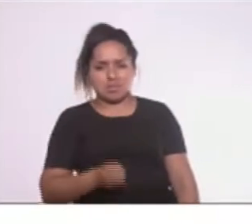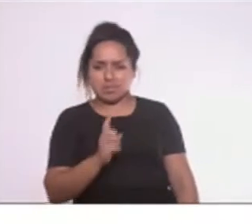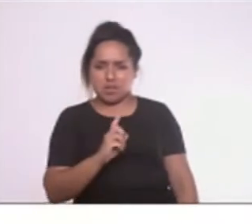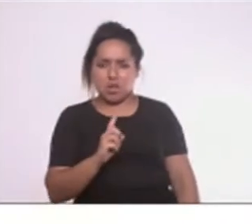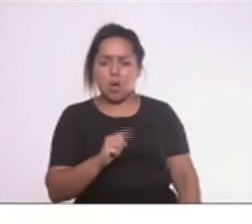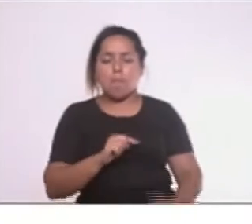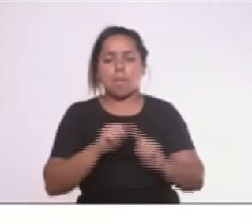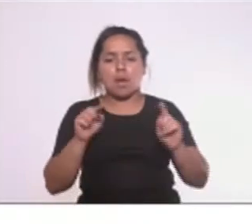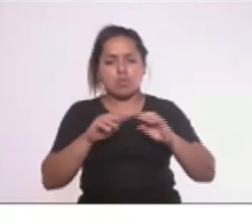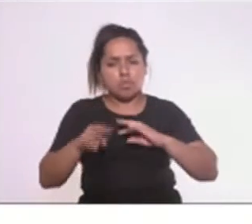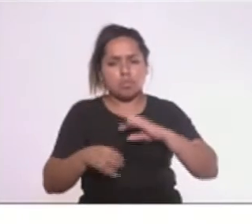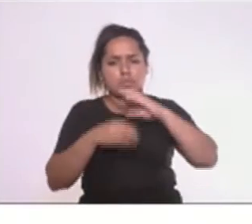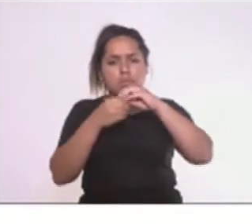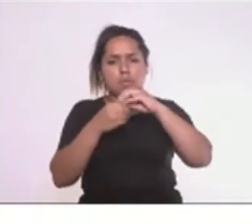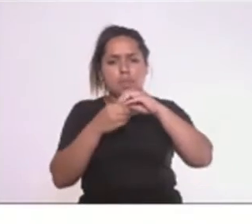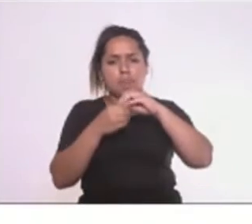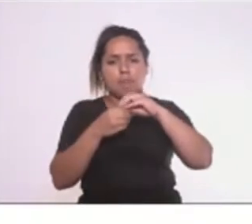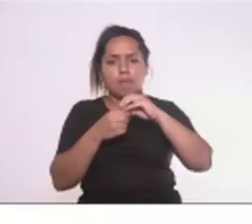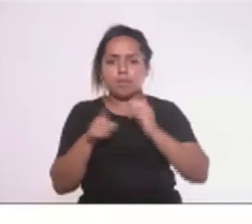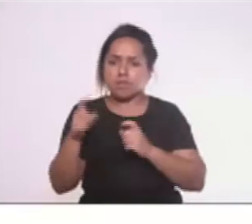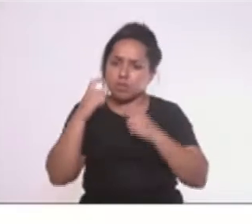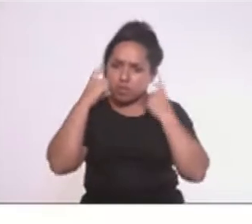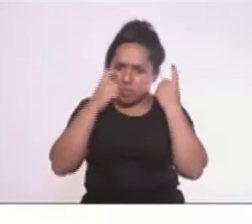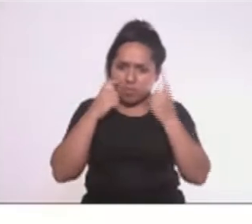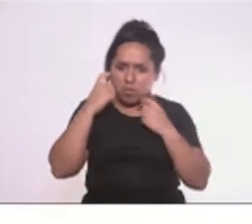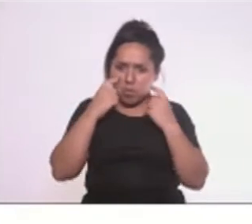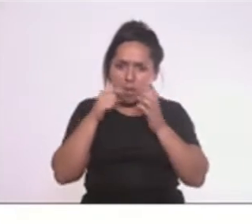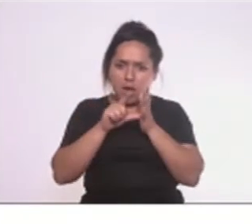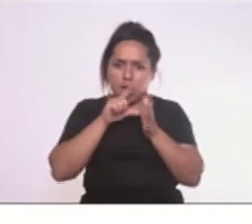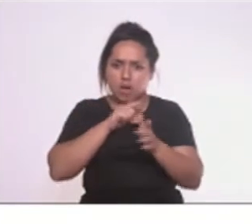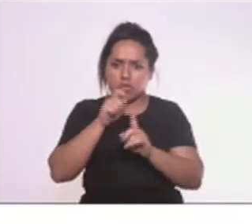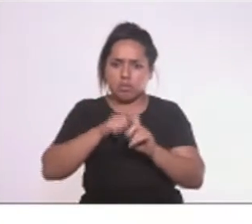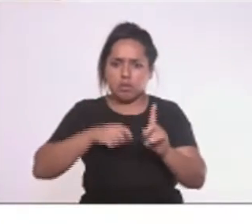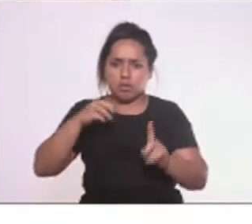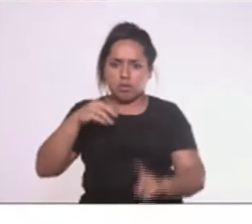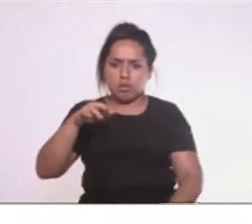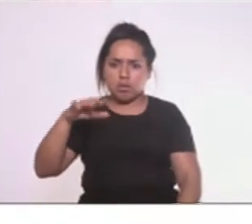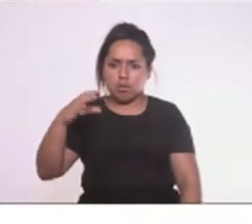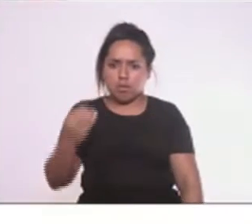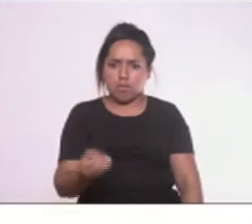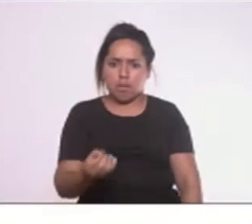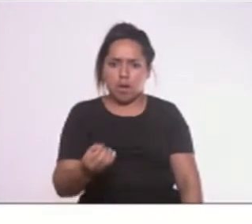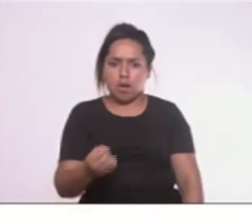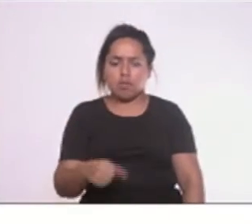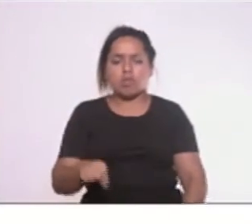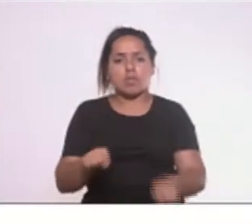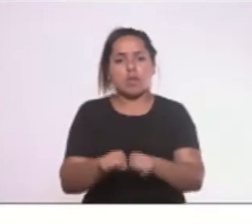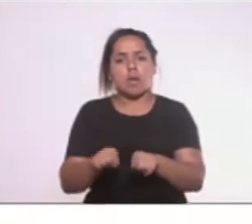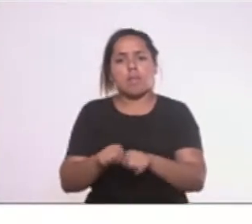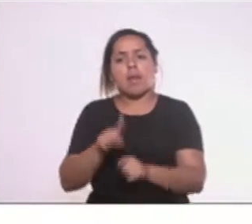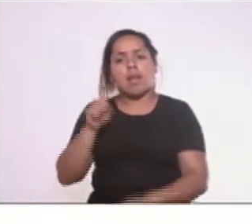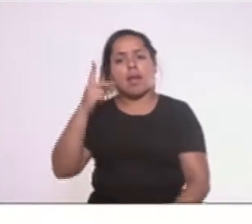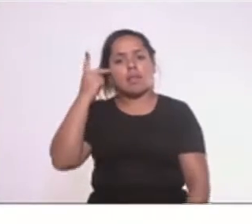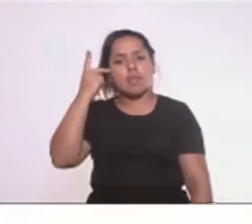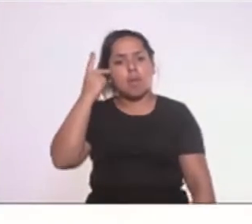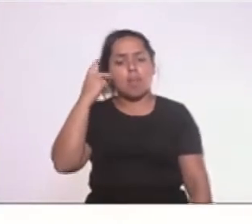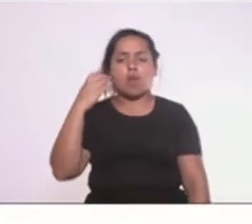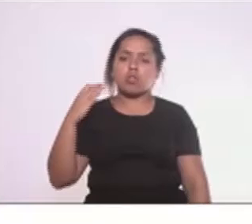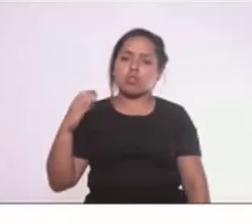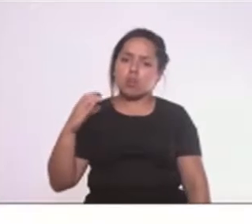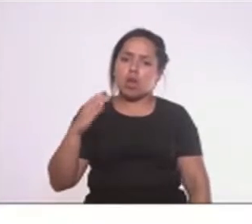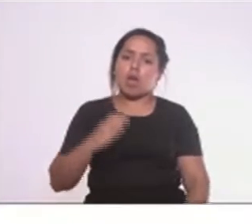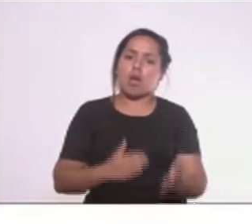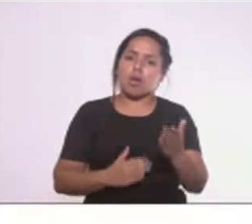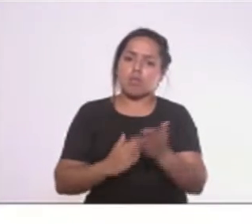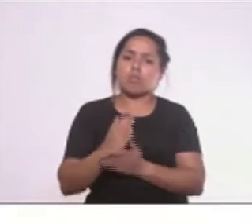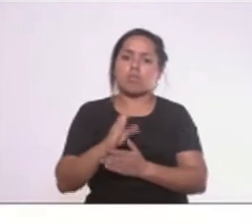um elemento. Vossa Excelência se preocupou com isso em Queimados, Bagueira se preocupou com isso na Câmara Municipal, Niterói acabou de votar uma